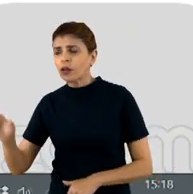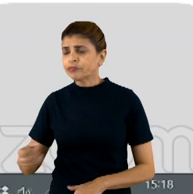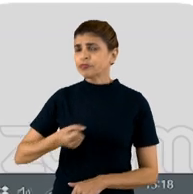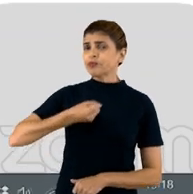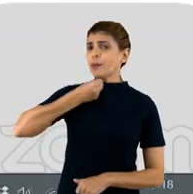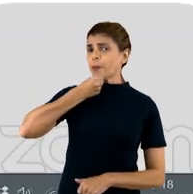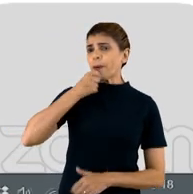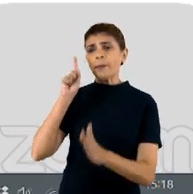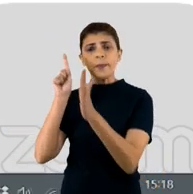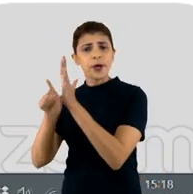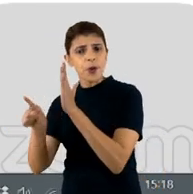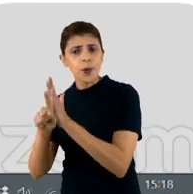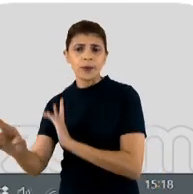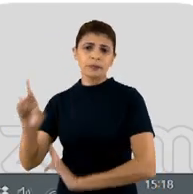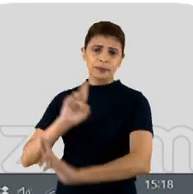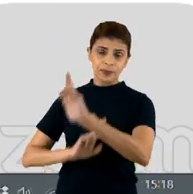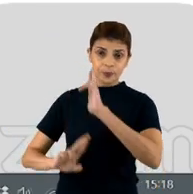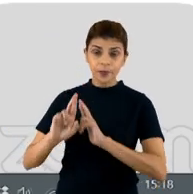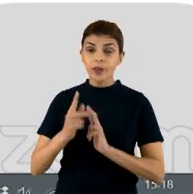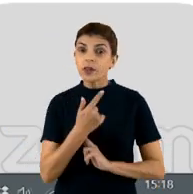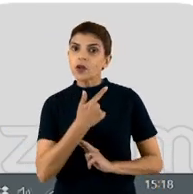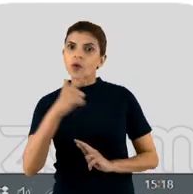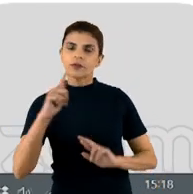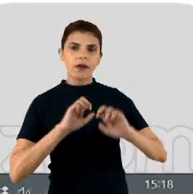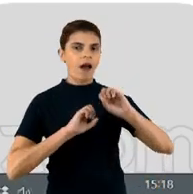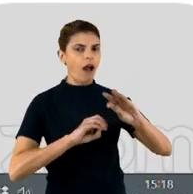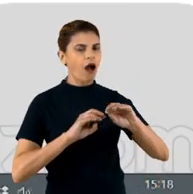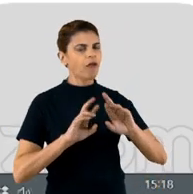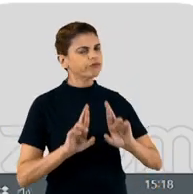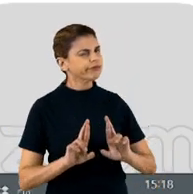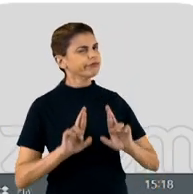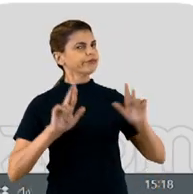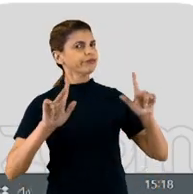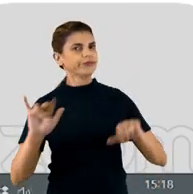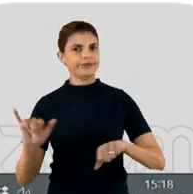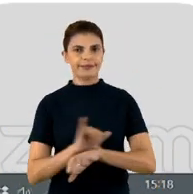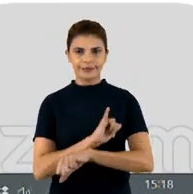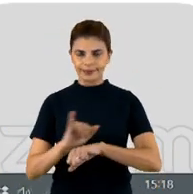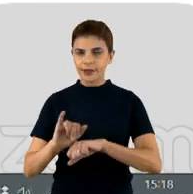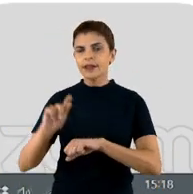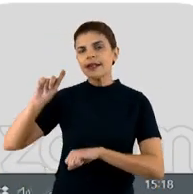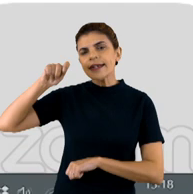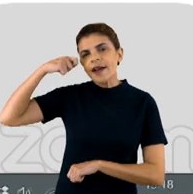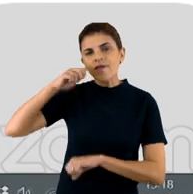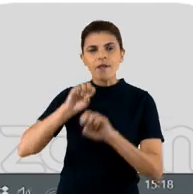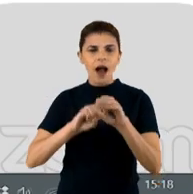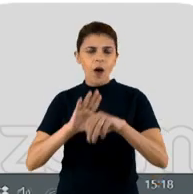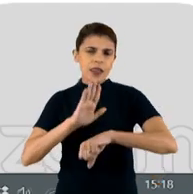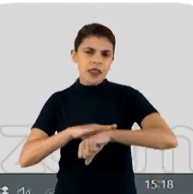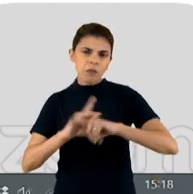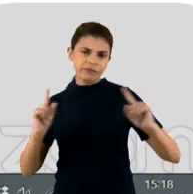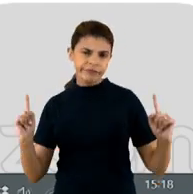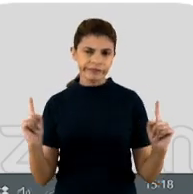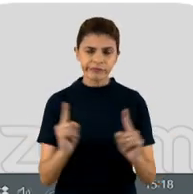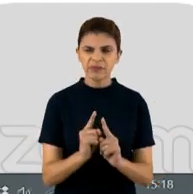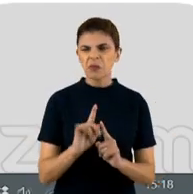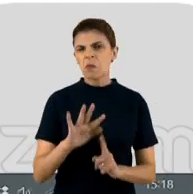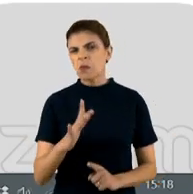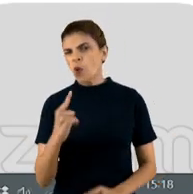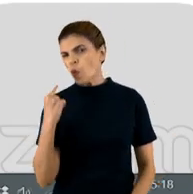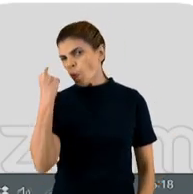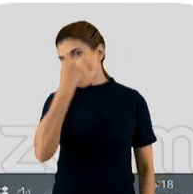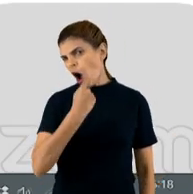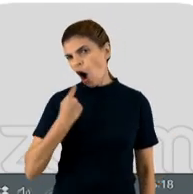isso. Outras aulas foram um pouco diferentes. Nós gravamos uma aula com um tempo menor, de